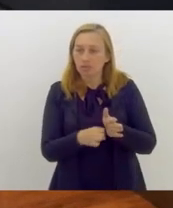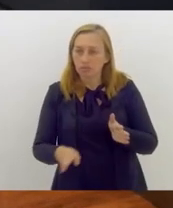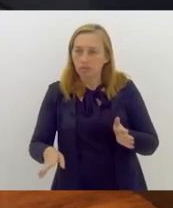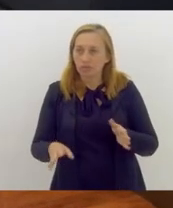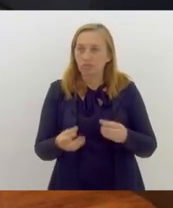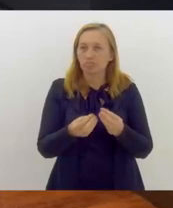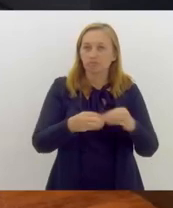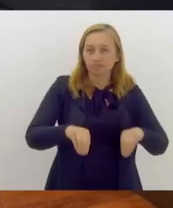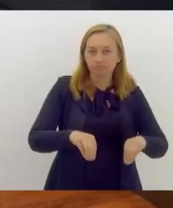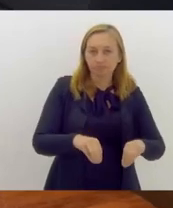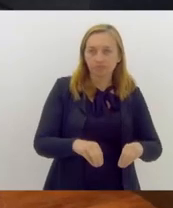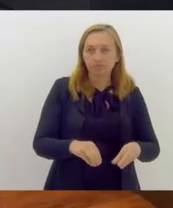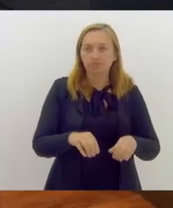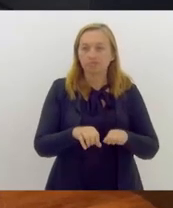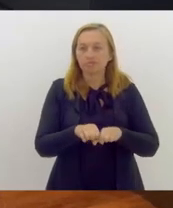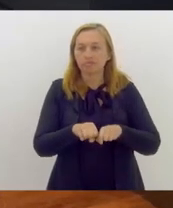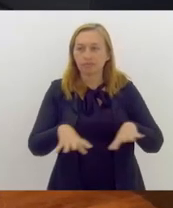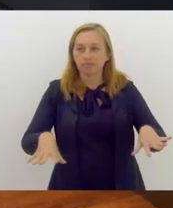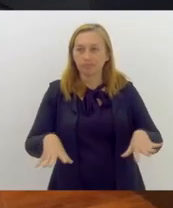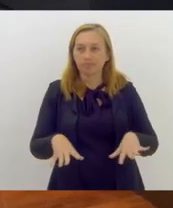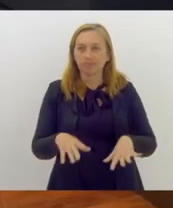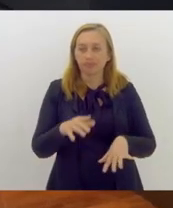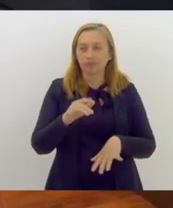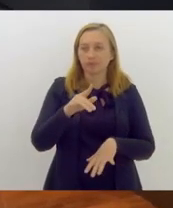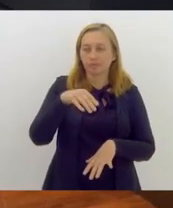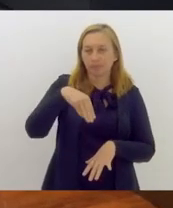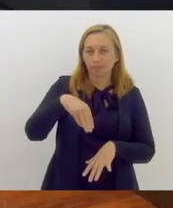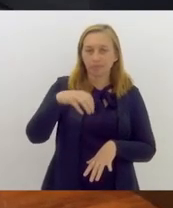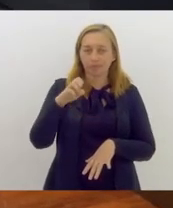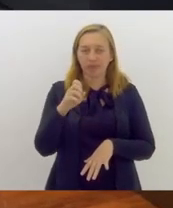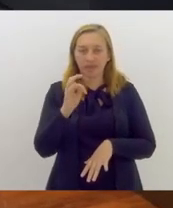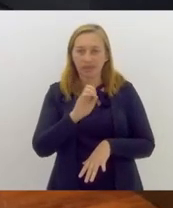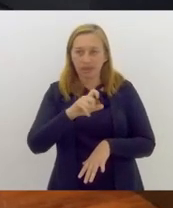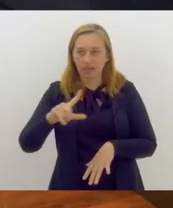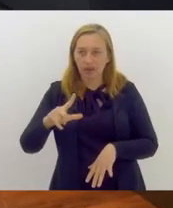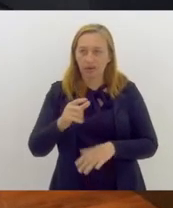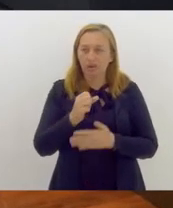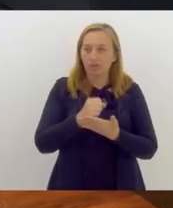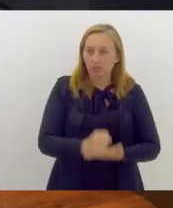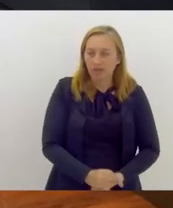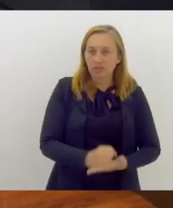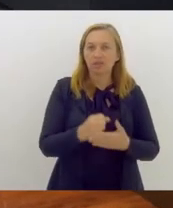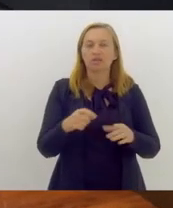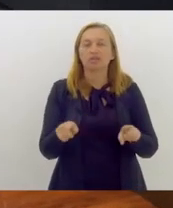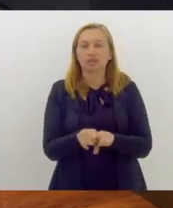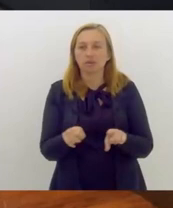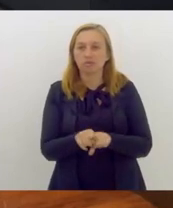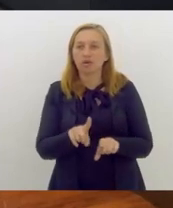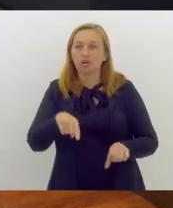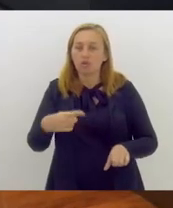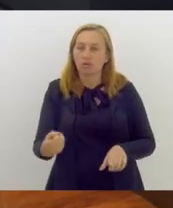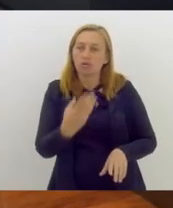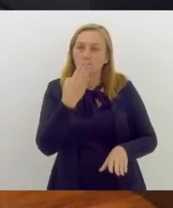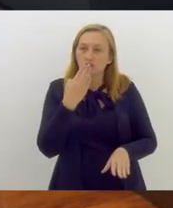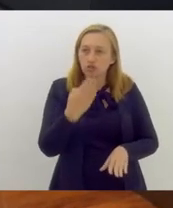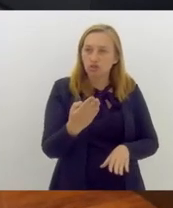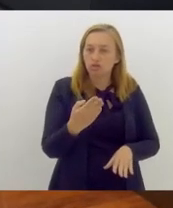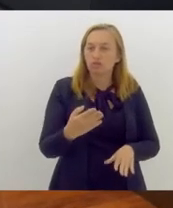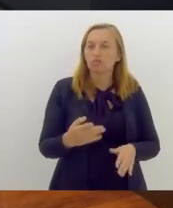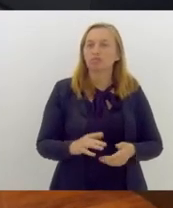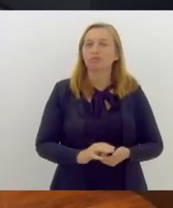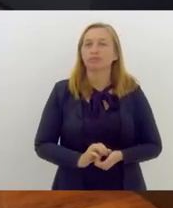ainda é possível a liberação de metais pesados e tóxicos outros tipos de poluidores do Empreendimentos que funciona de maneira